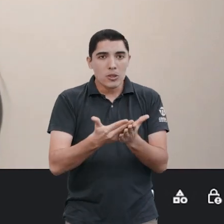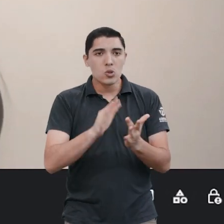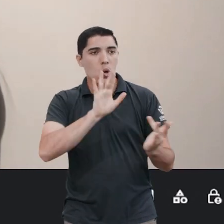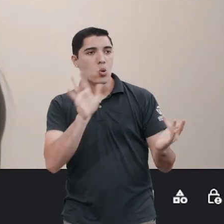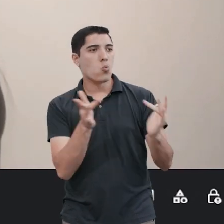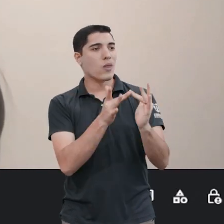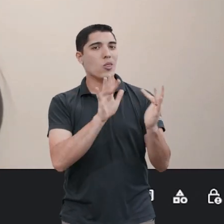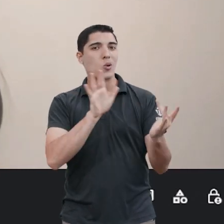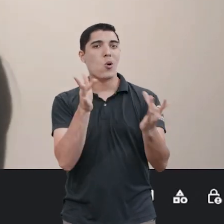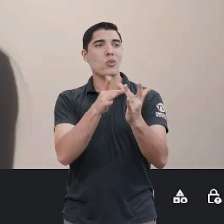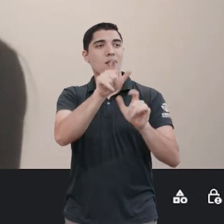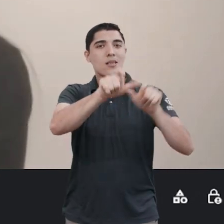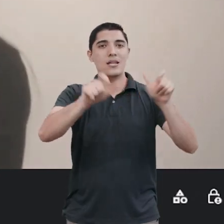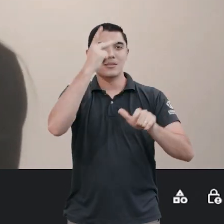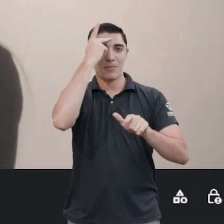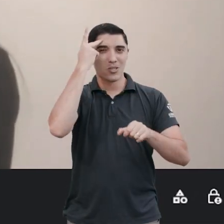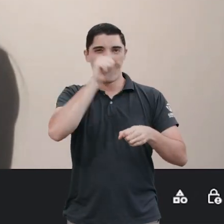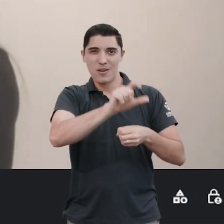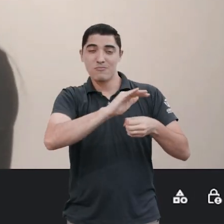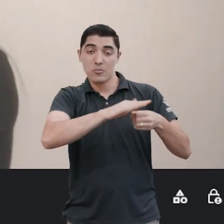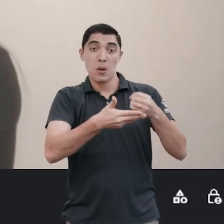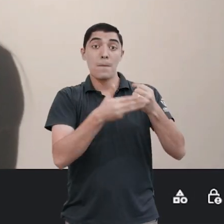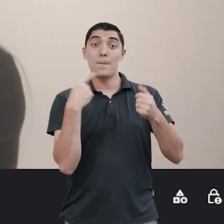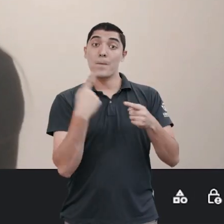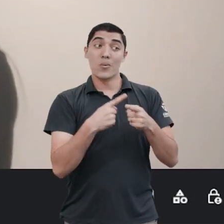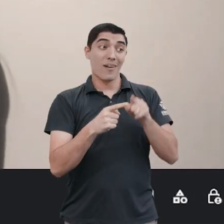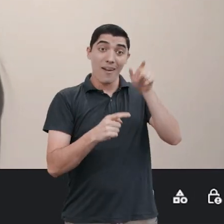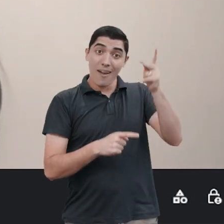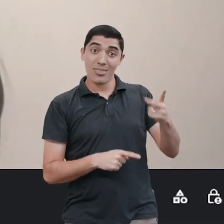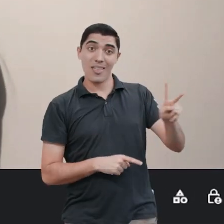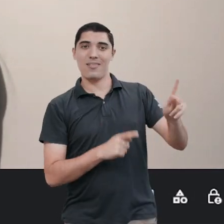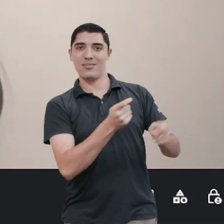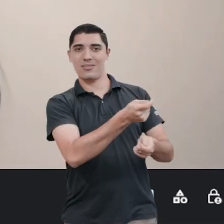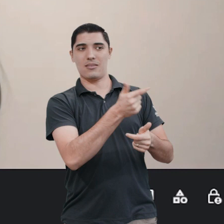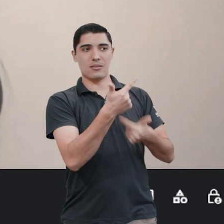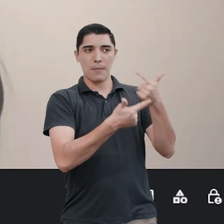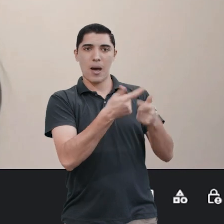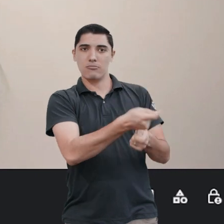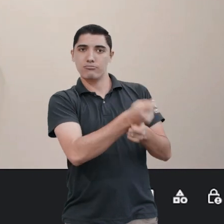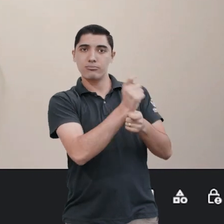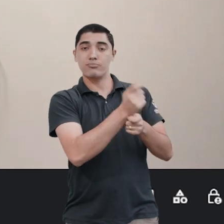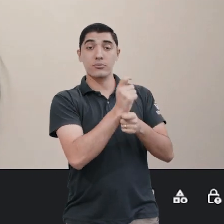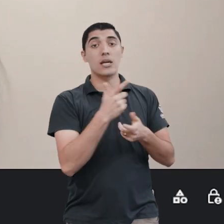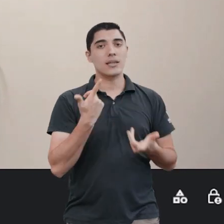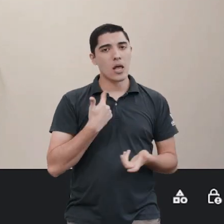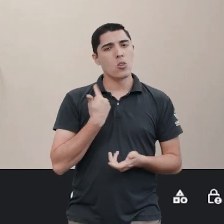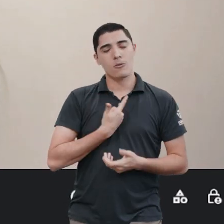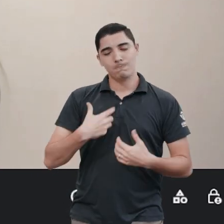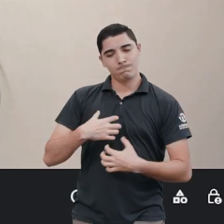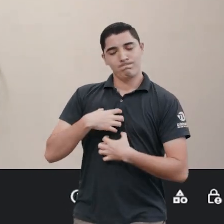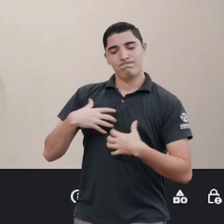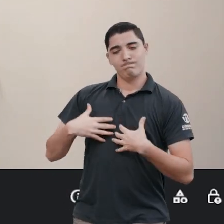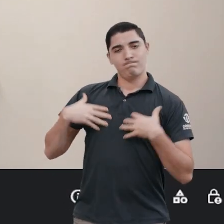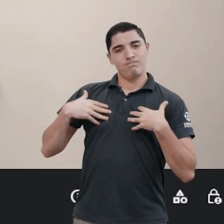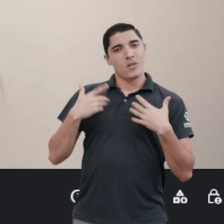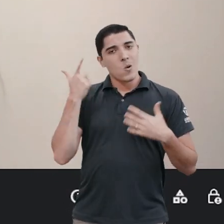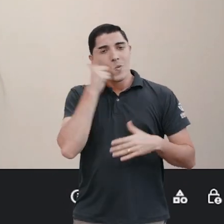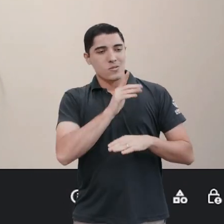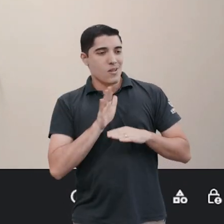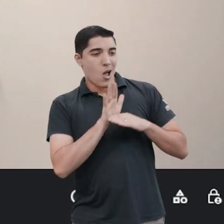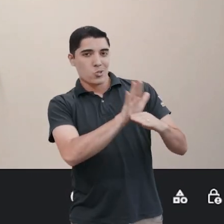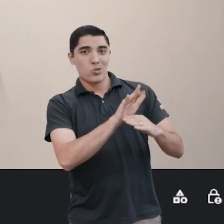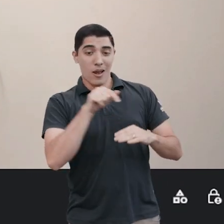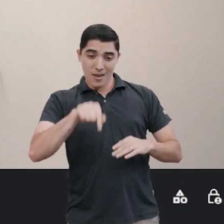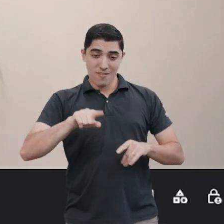esses pescadores porque nós nos beneficiamos do trabalho deles, então é muito gratificante poder